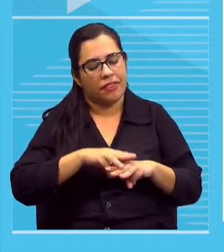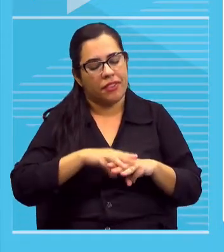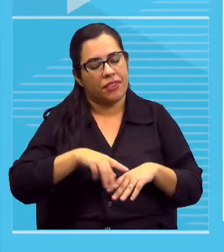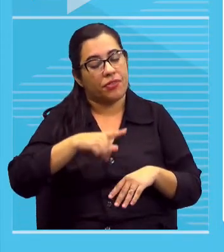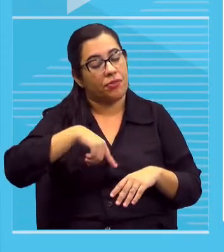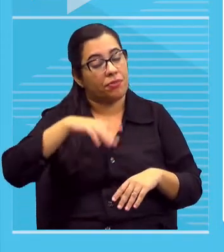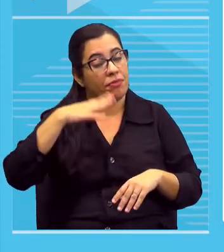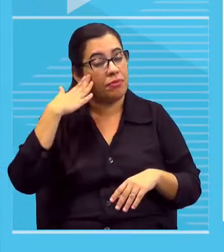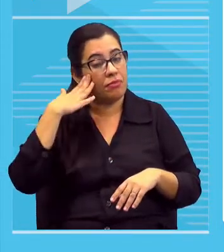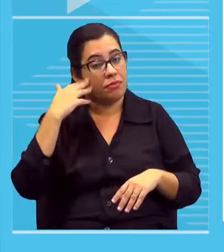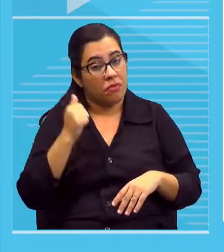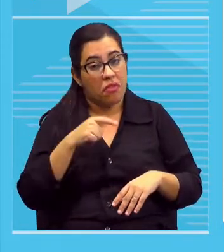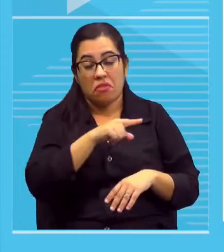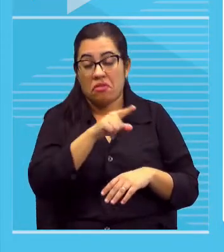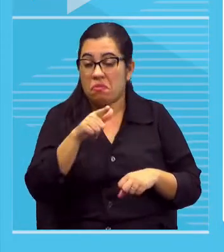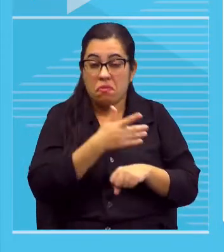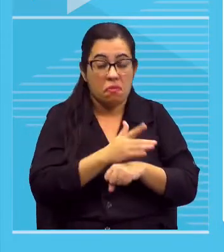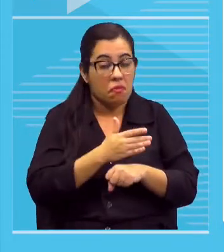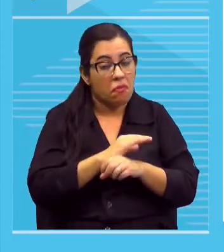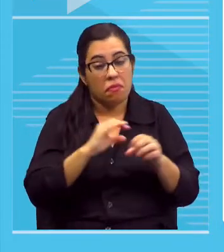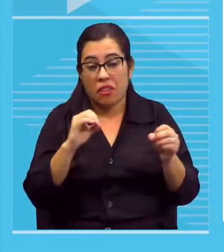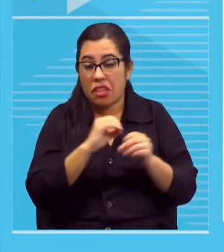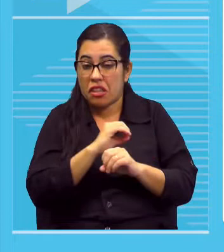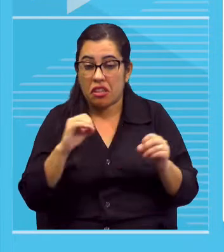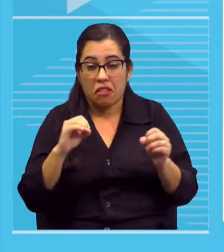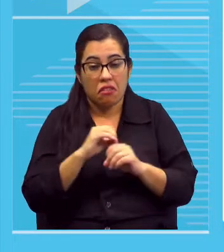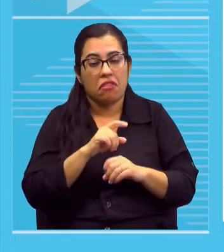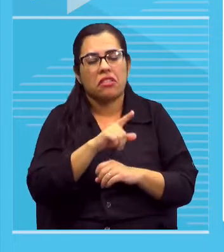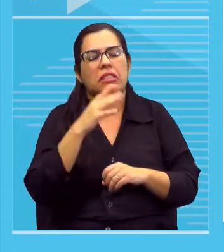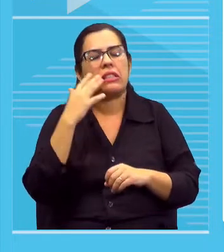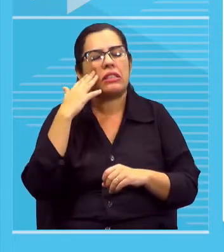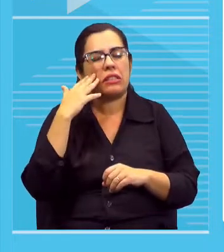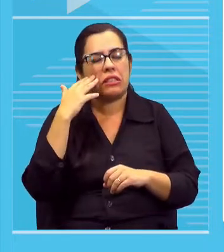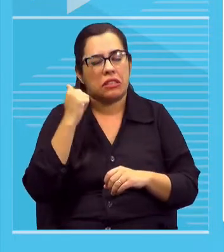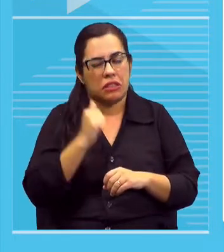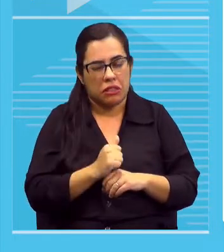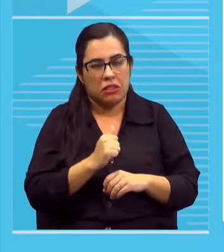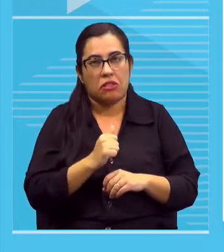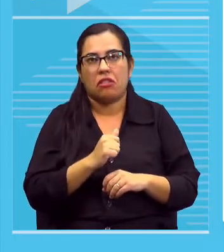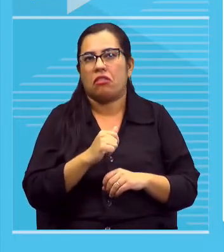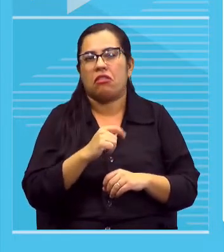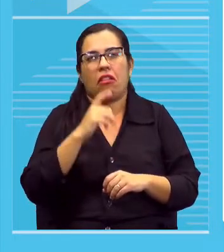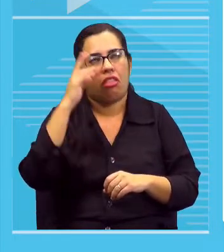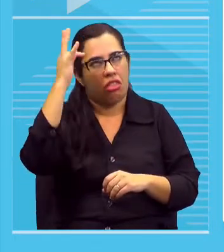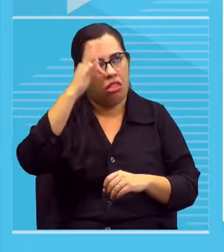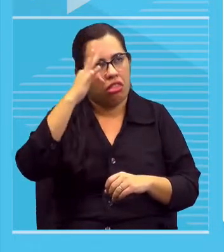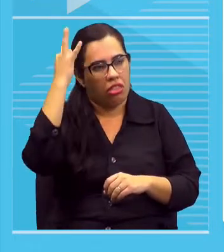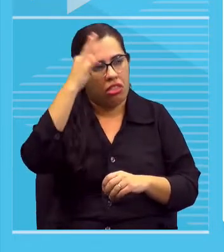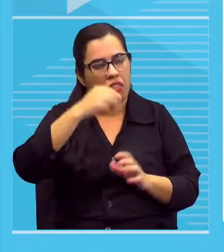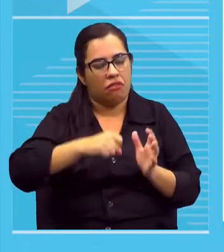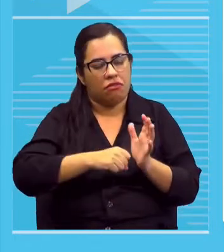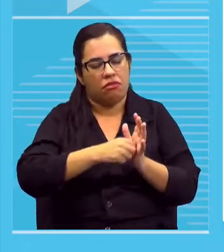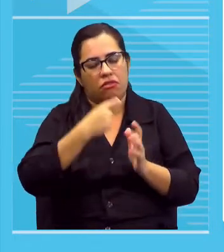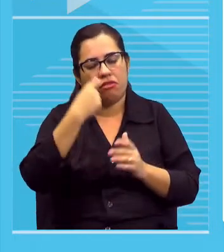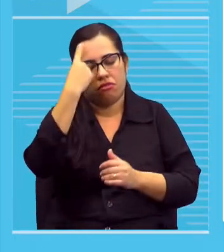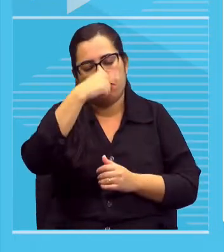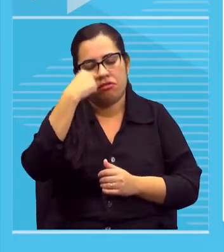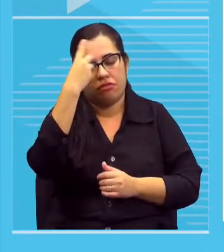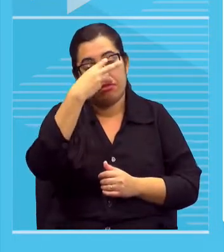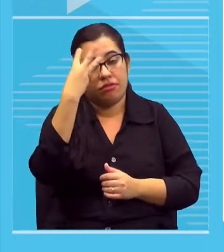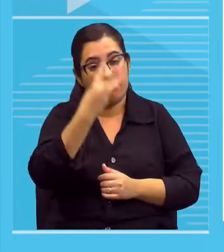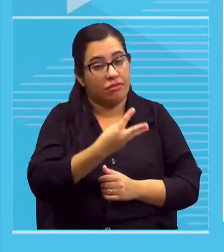chato se não pratica o meu amigo você pode ver em três horas de teoria o